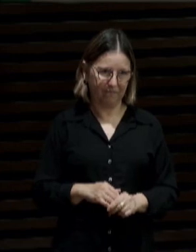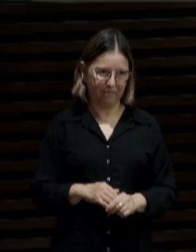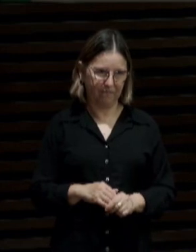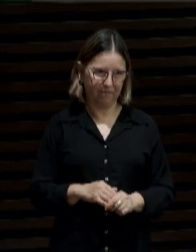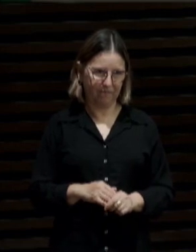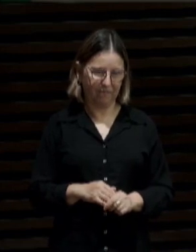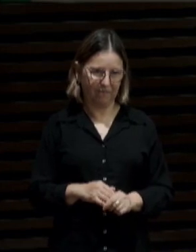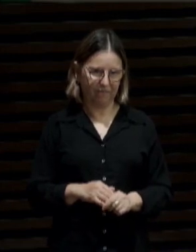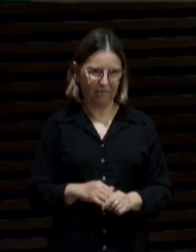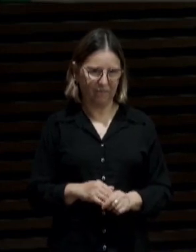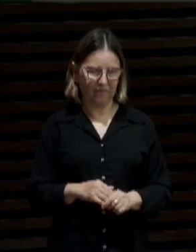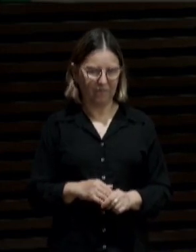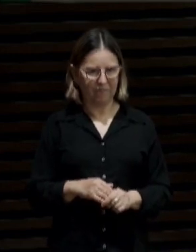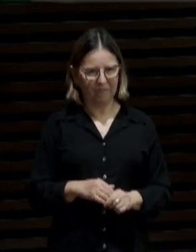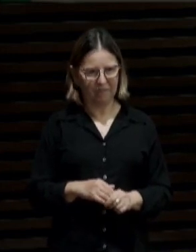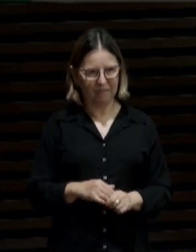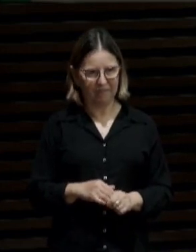em Roma.